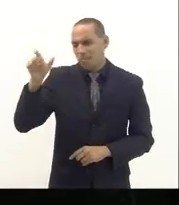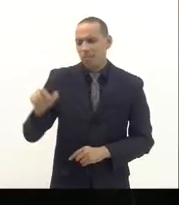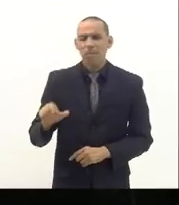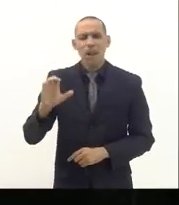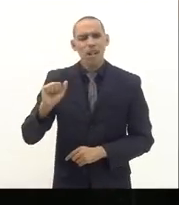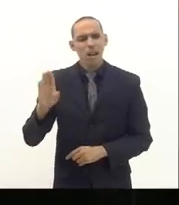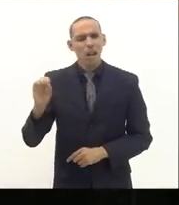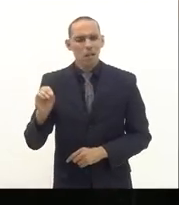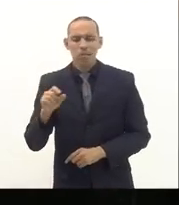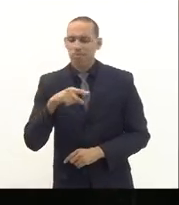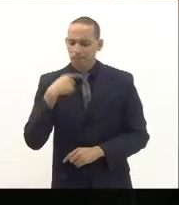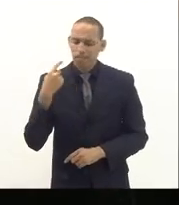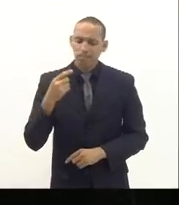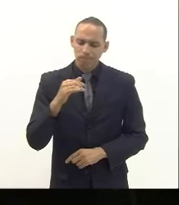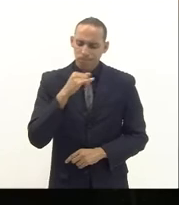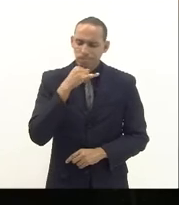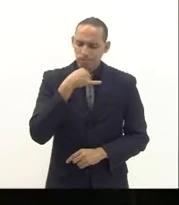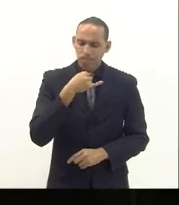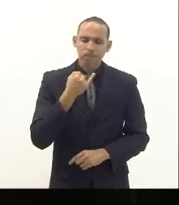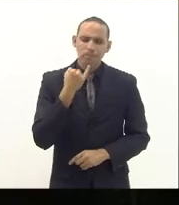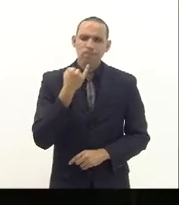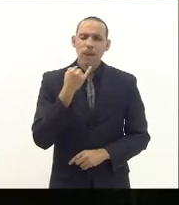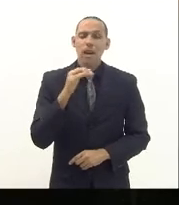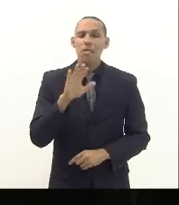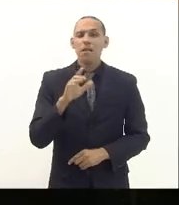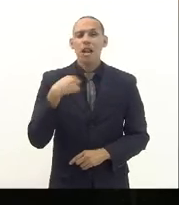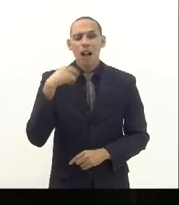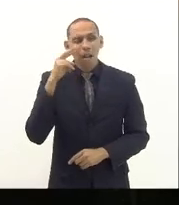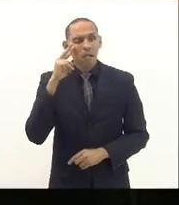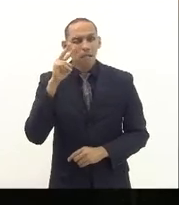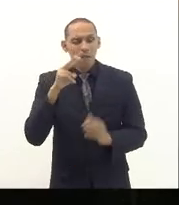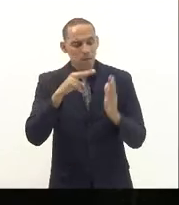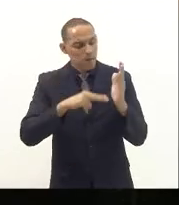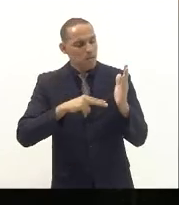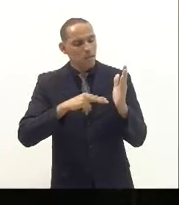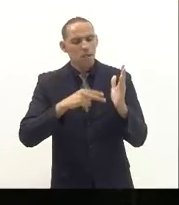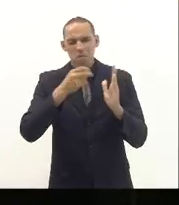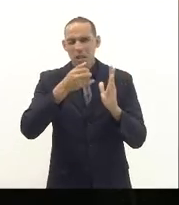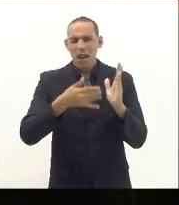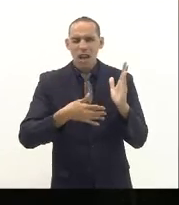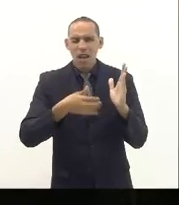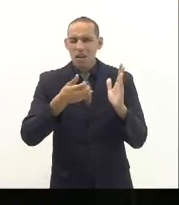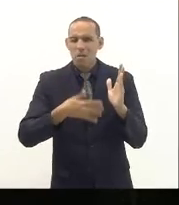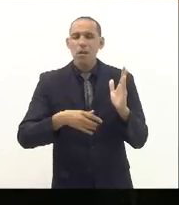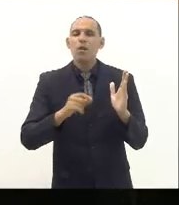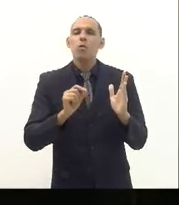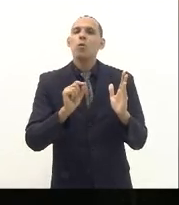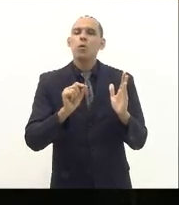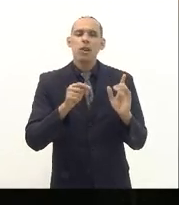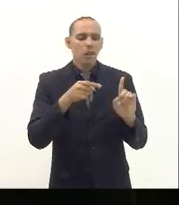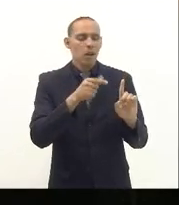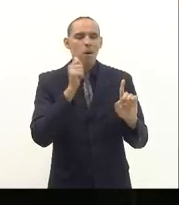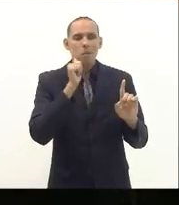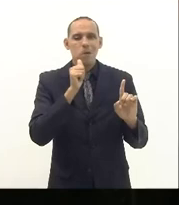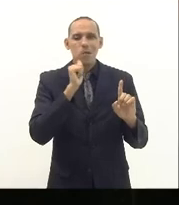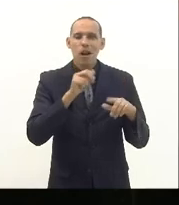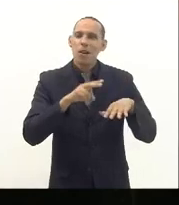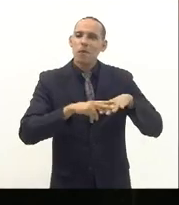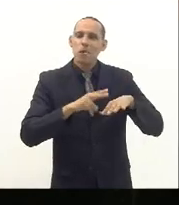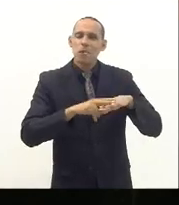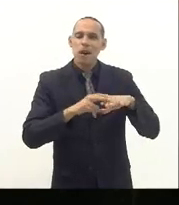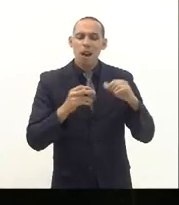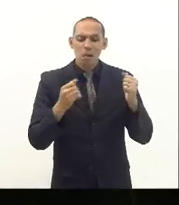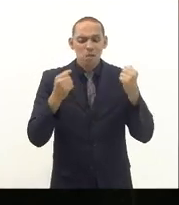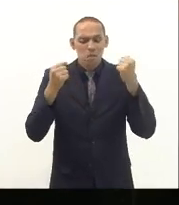infelizmente tivemos Eu vi numa matéria que agora até agora a viúva não encontrou